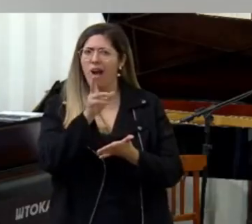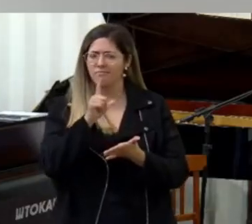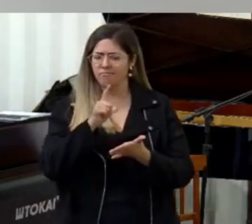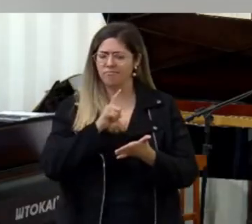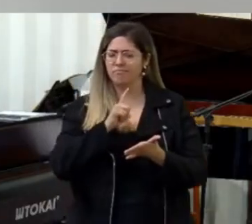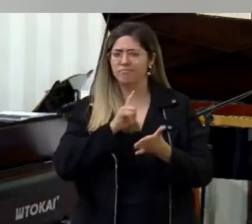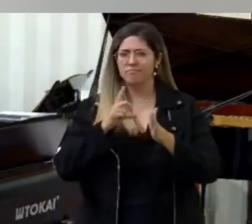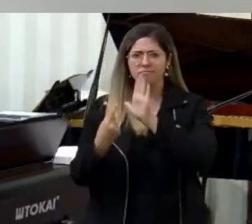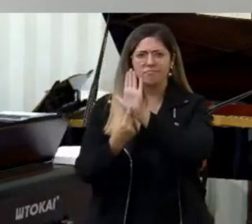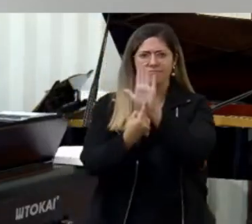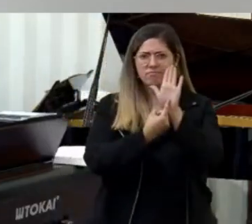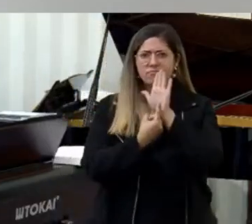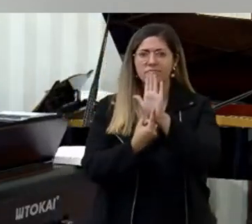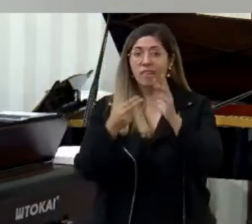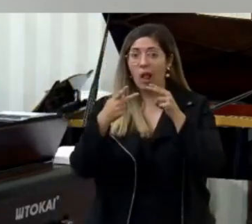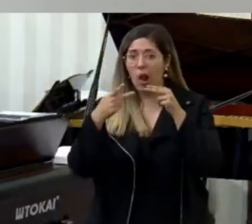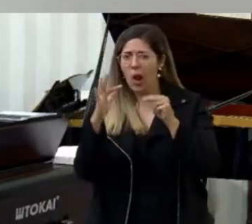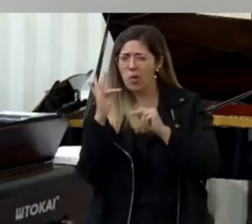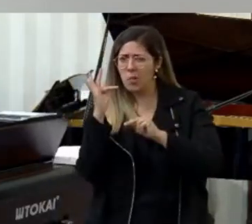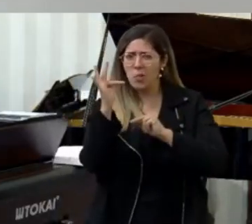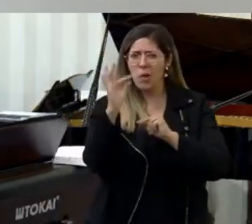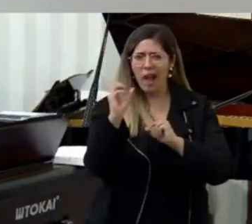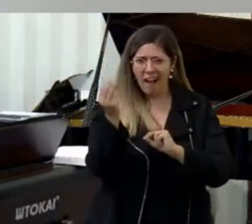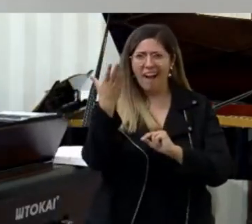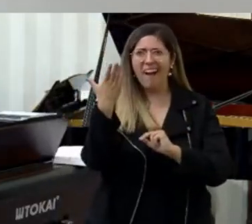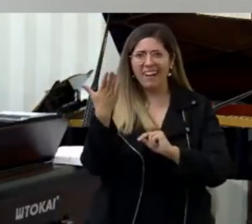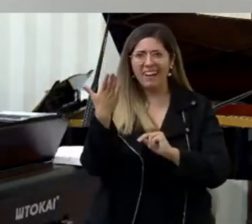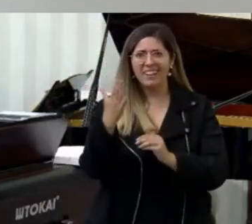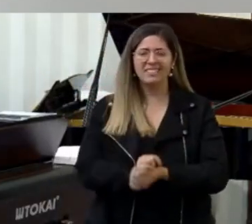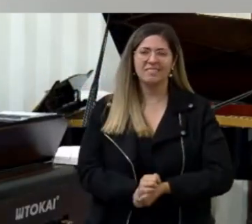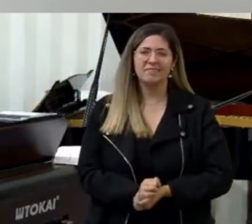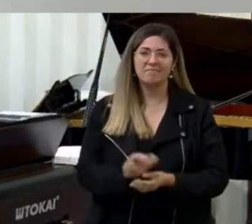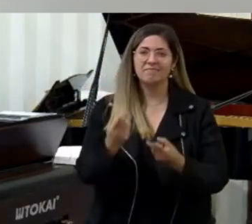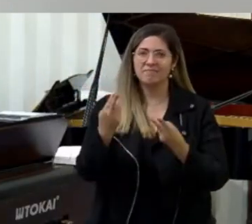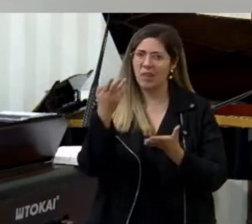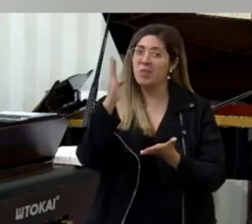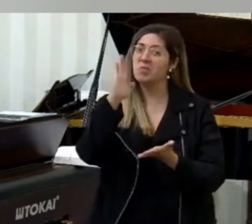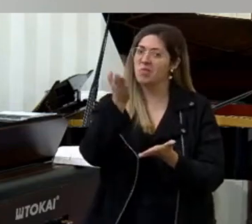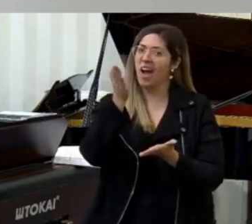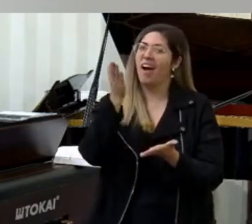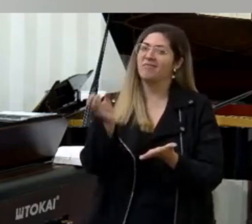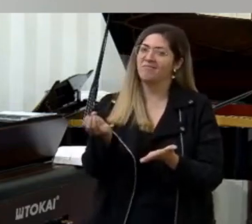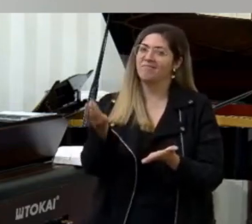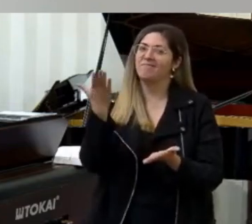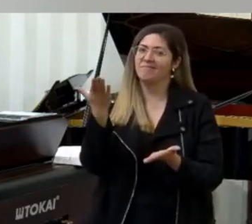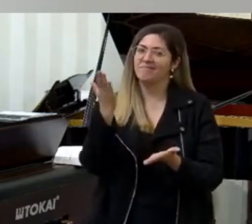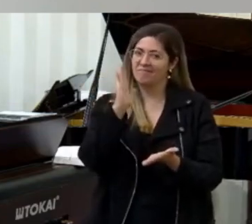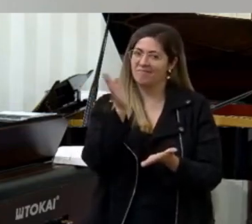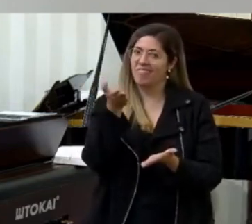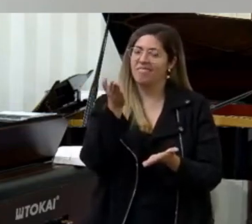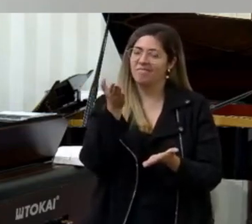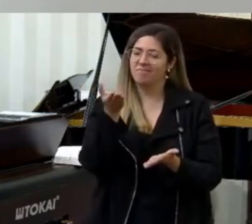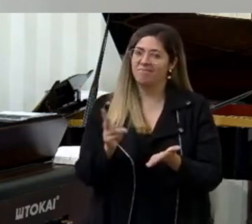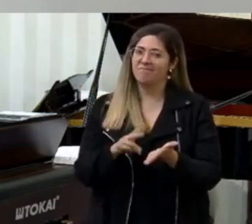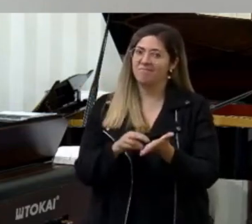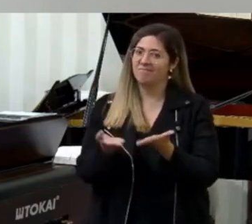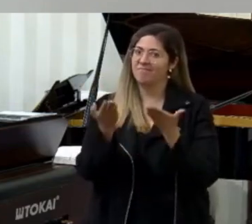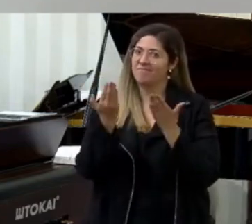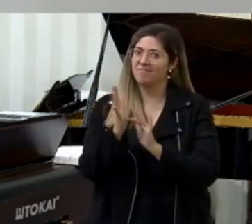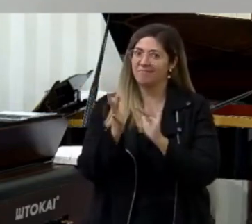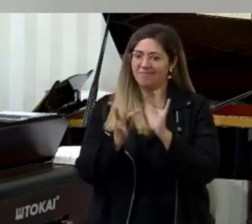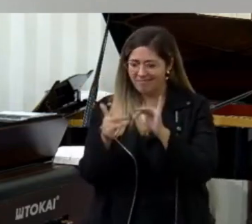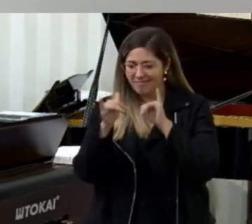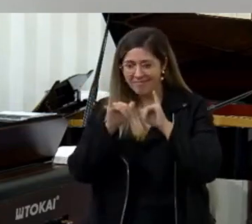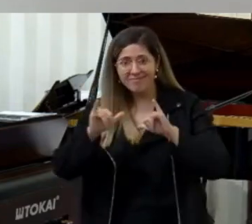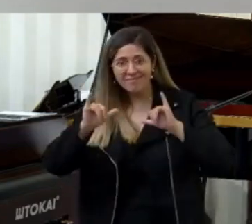temos evidências de que um dia isso aconteceria mesmo, como nós sabemos que aconteceu. Então nós precisamos contar isso